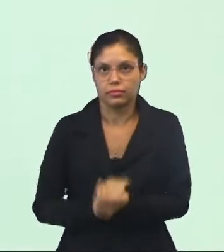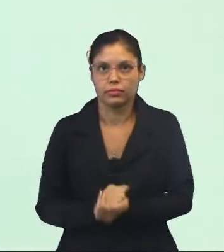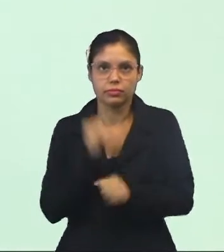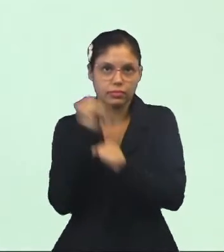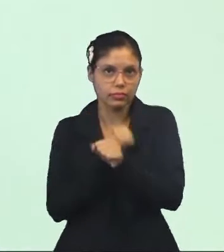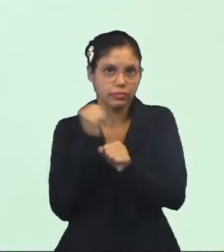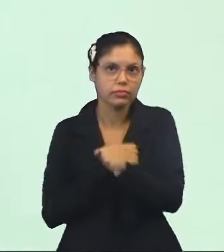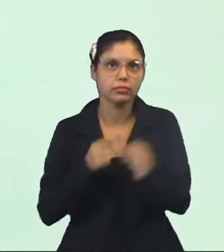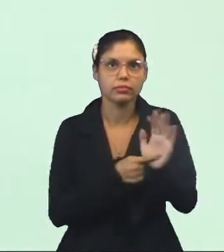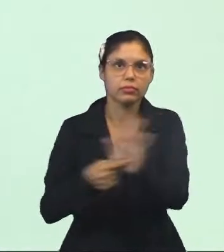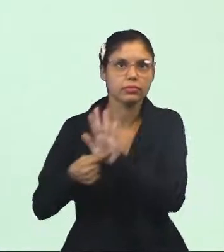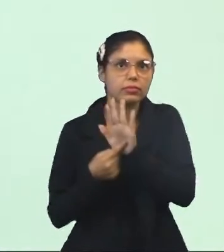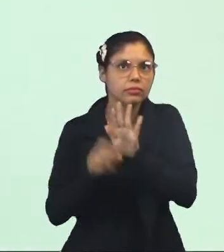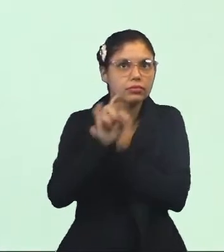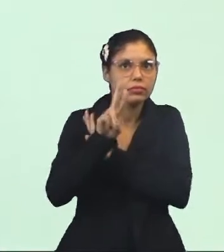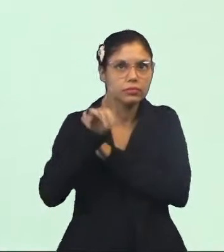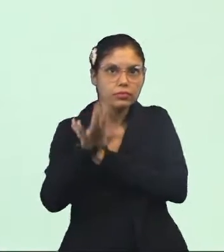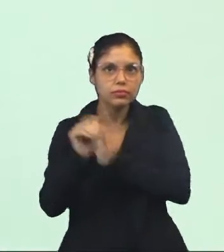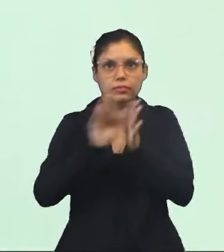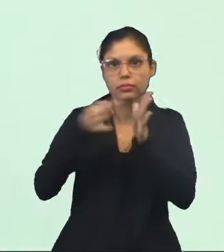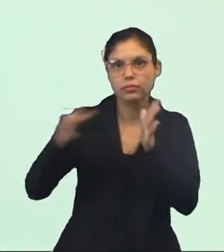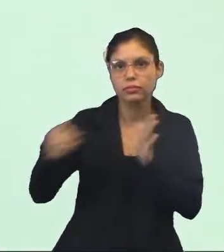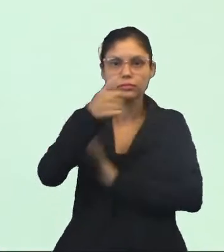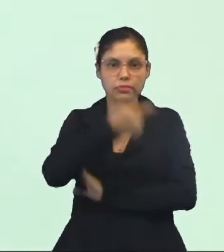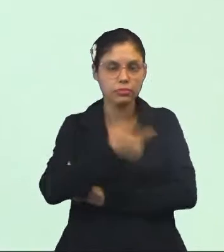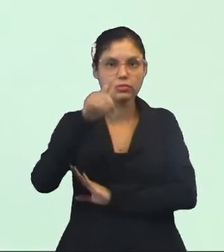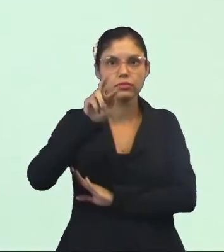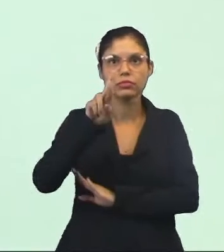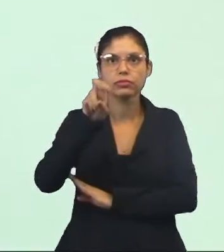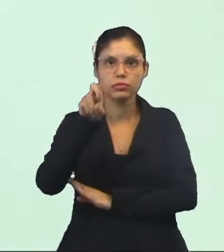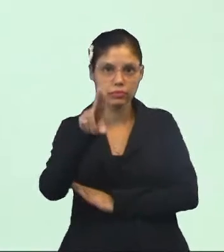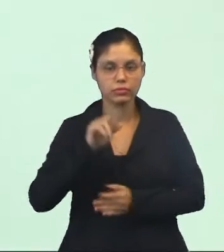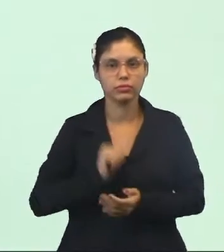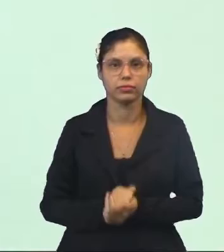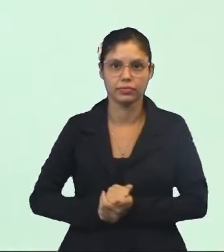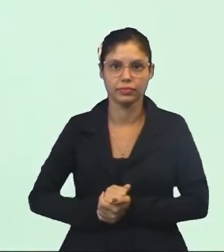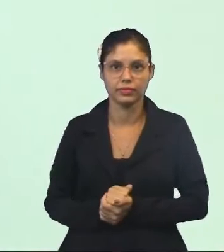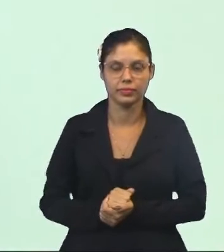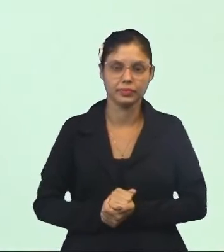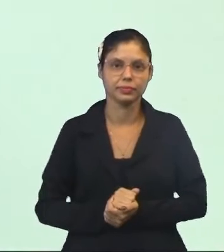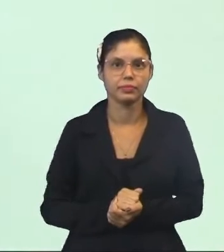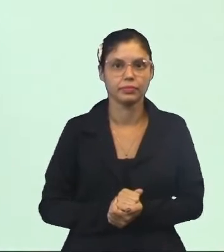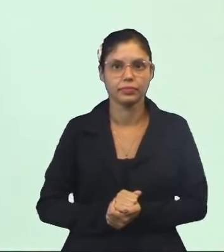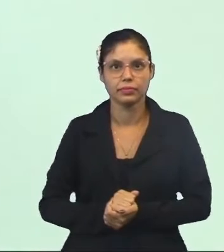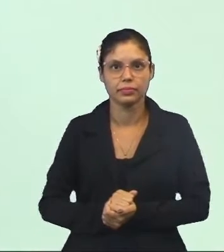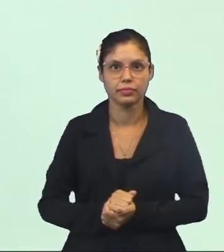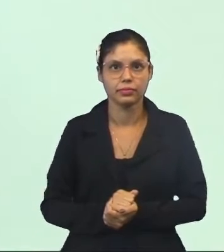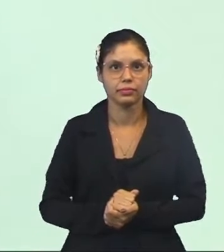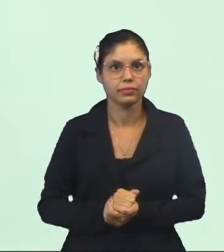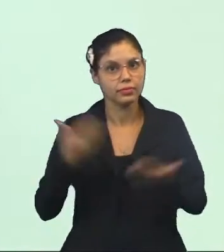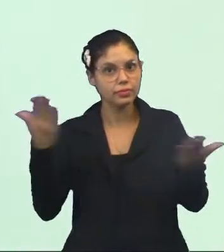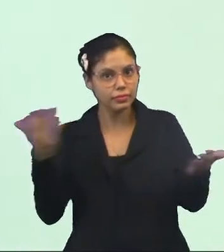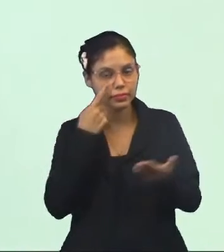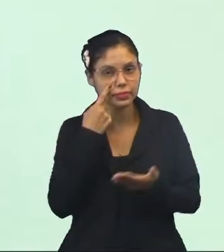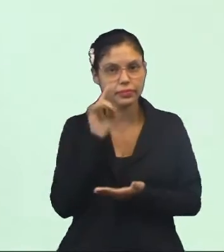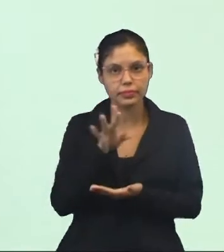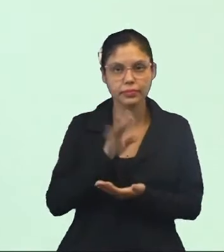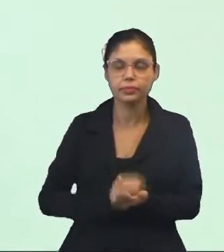de construção de representação algébrica de funções do segundo grau. Então, olha